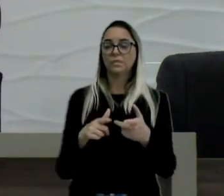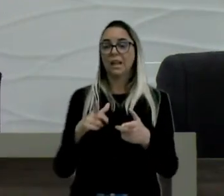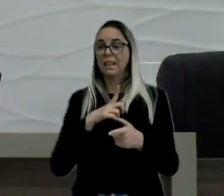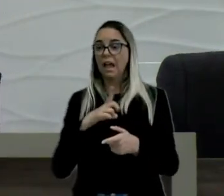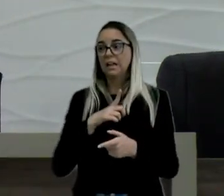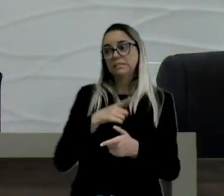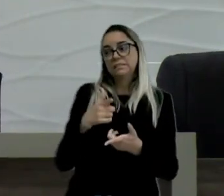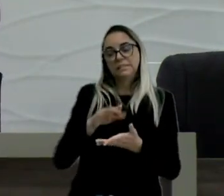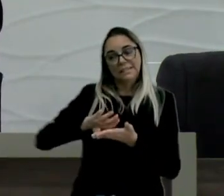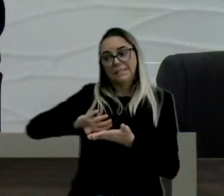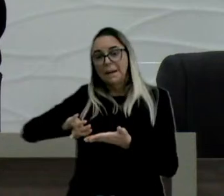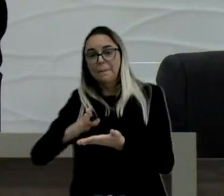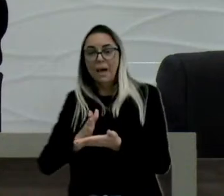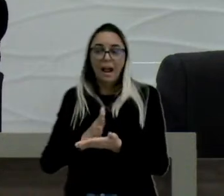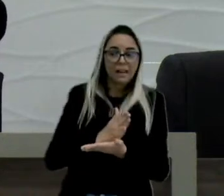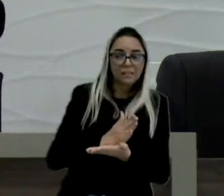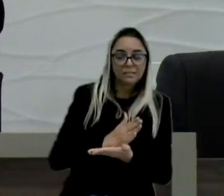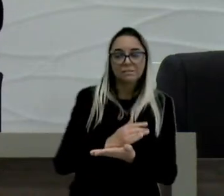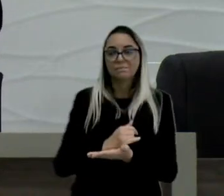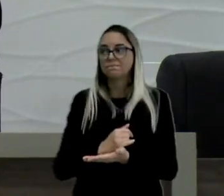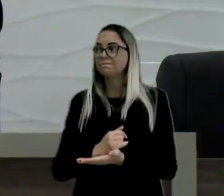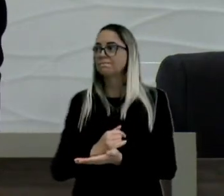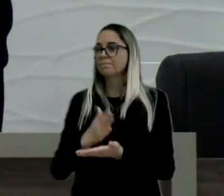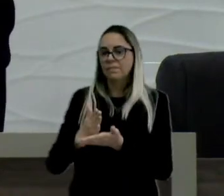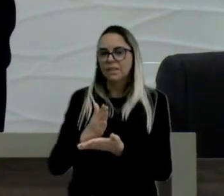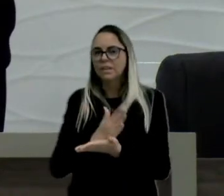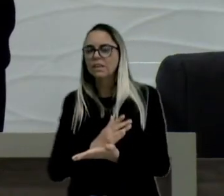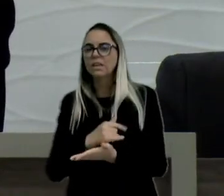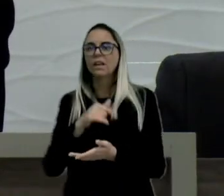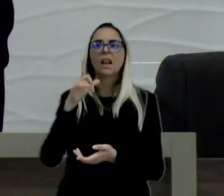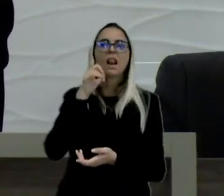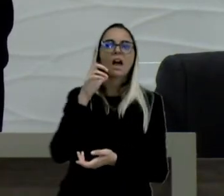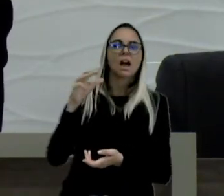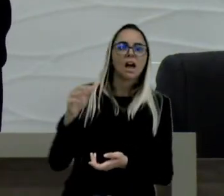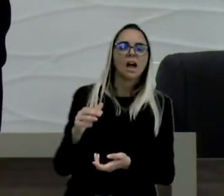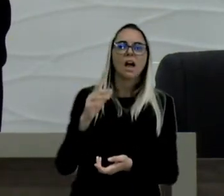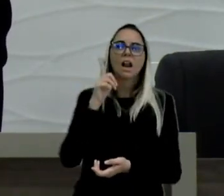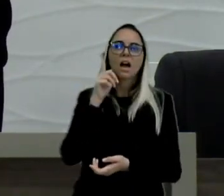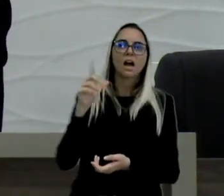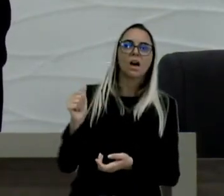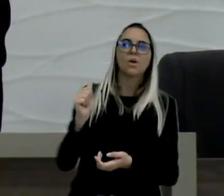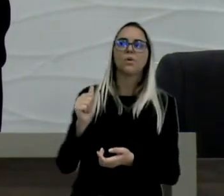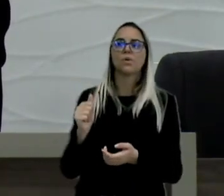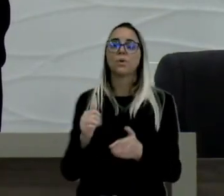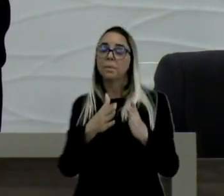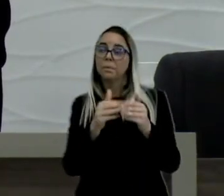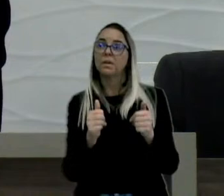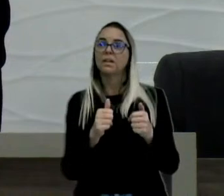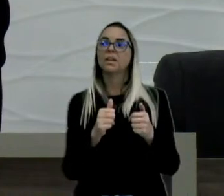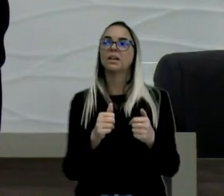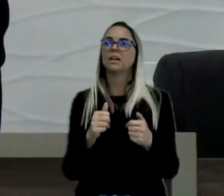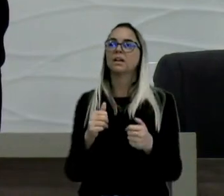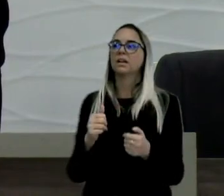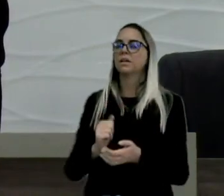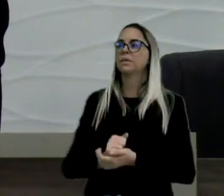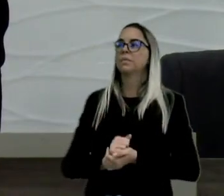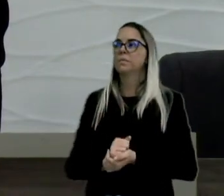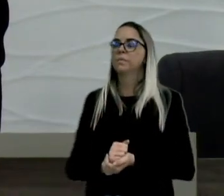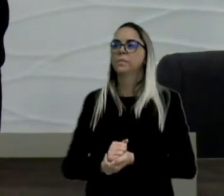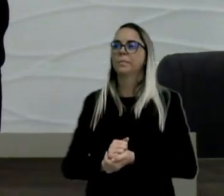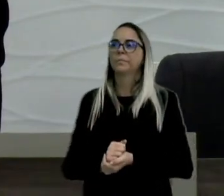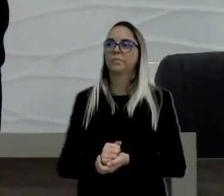querem separar c o vereador Leo chama o vereador Leo disz que vai ser votado R del senão vou ter que tirar tirar de